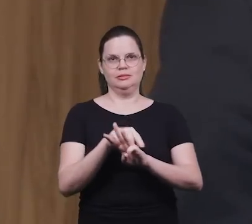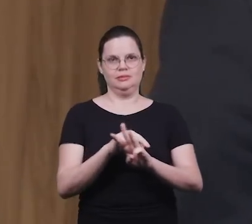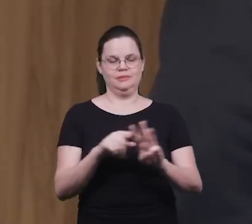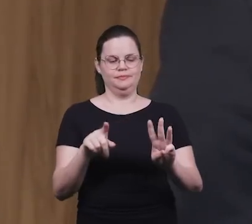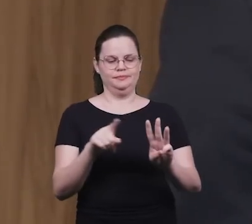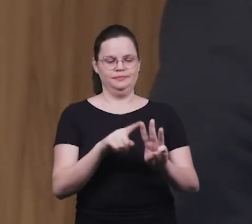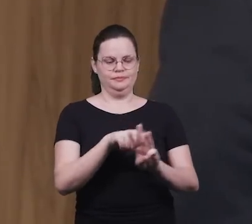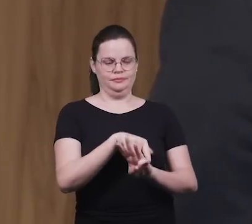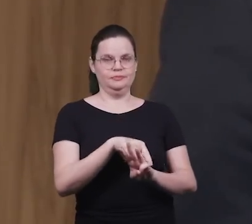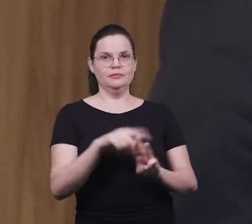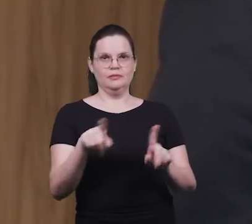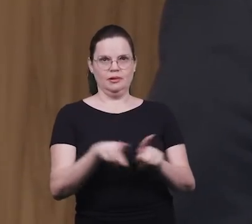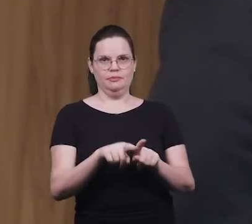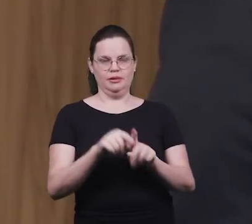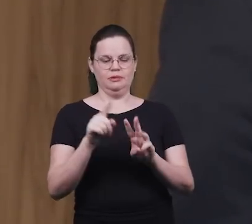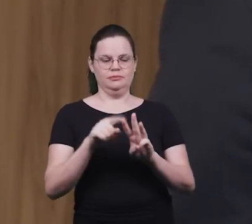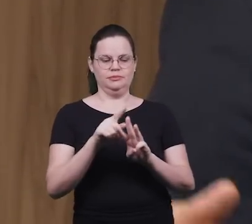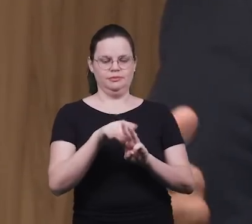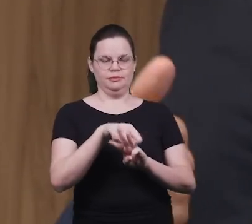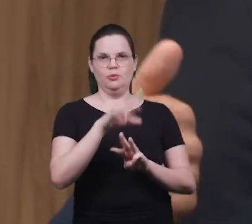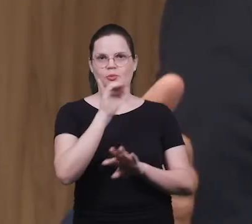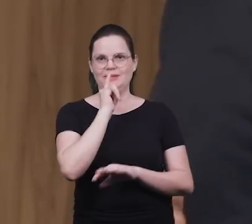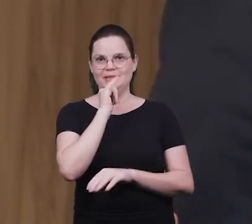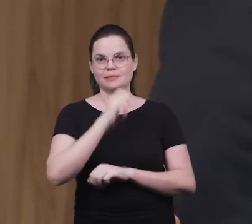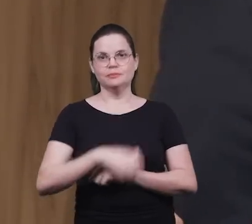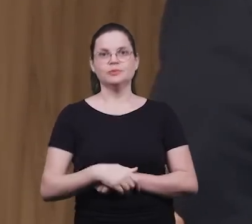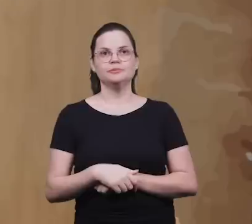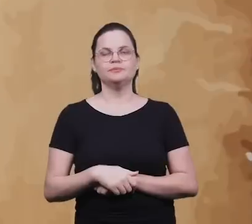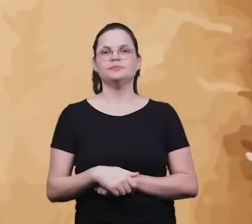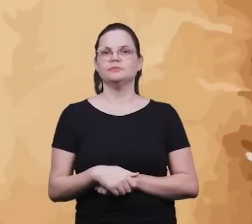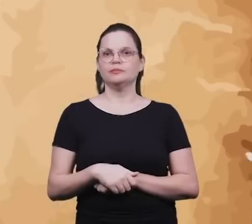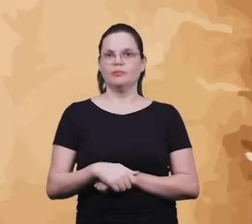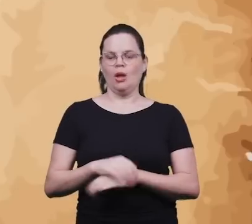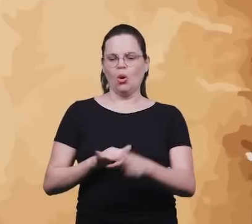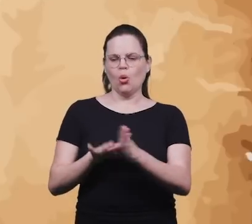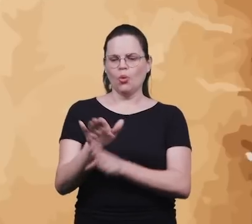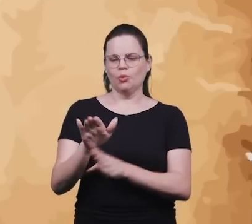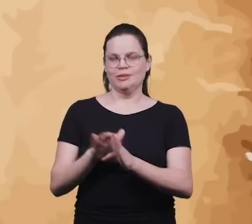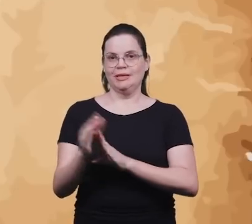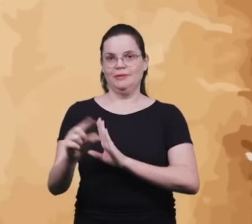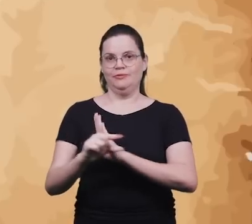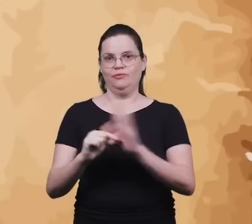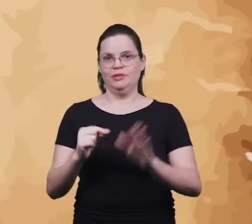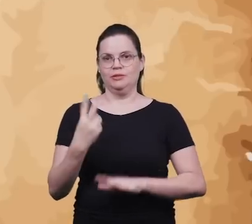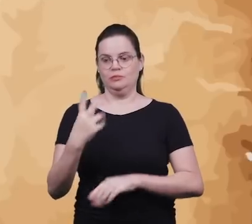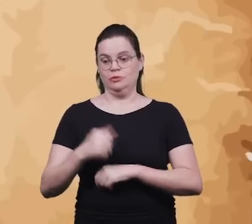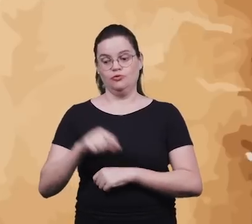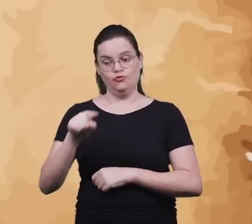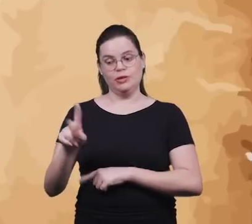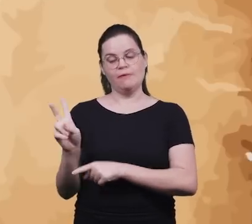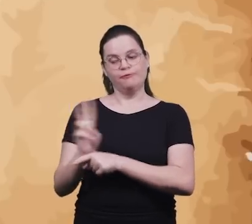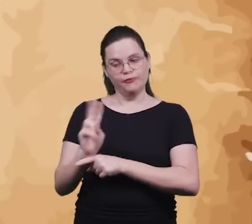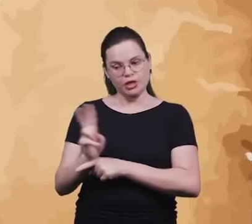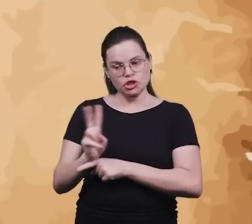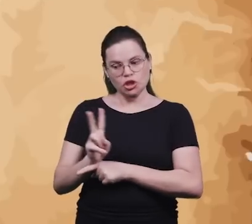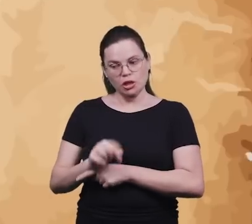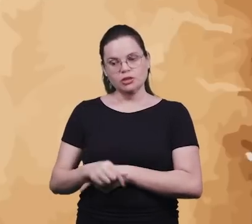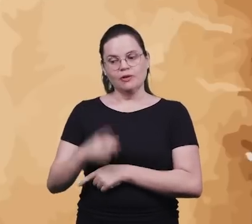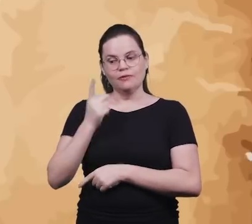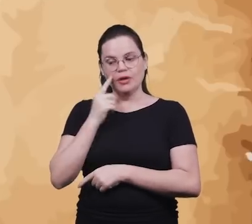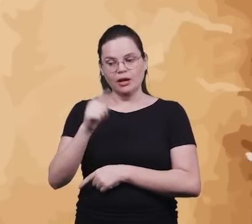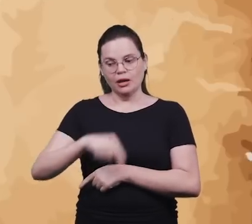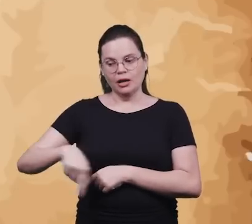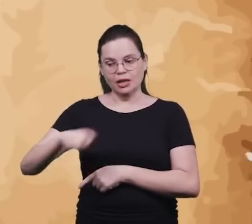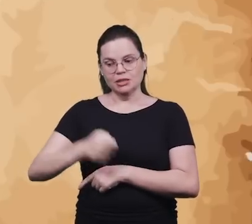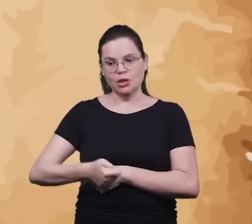7 espíritos de Deus. Então, por exemplo, o espírito de conselho está lá no verso 2, ser vigilante e confirma os restantes que estavam para morrer. Lá no